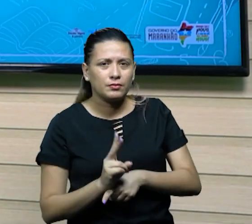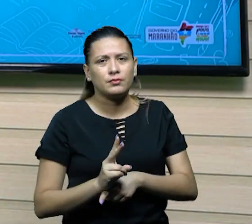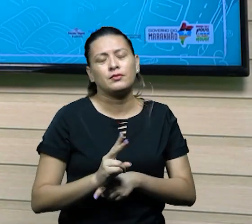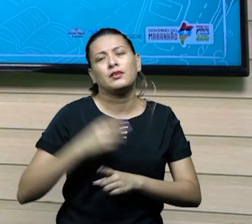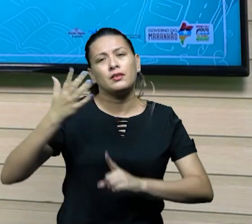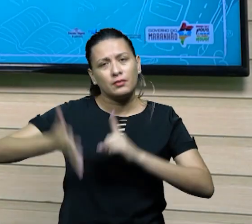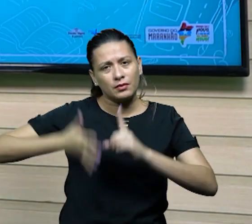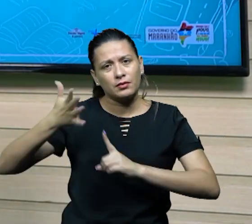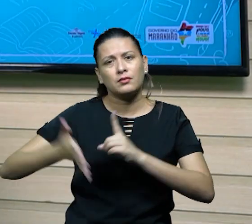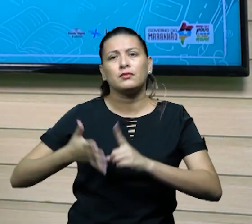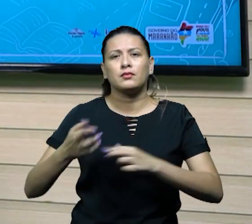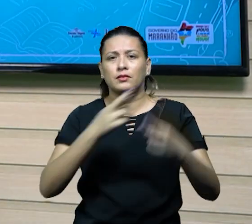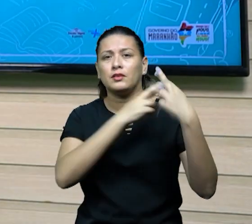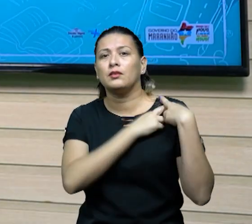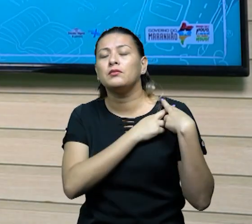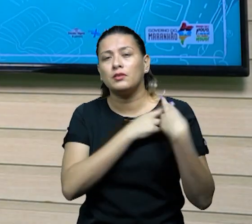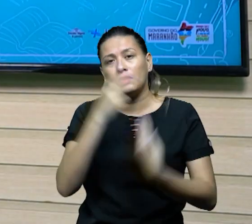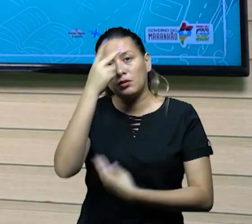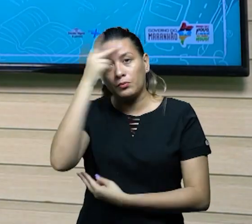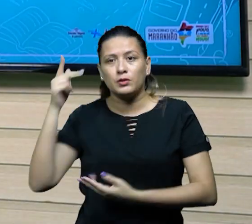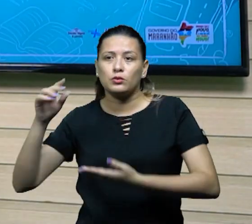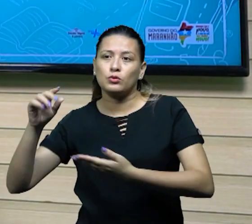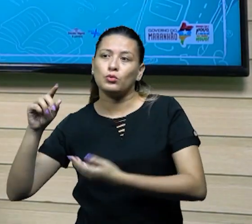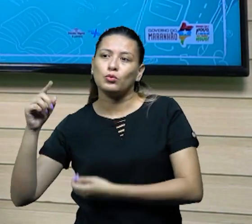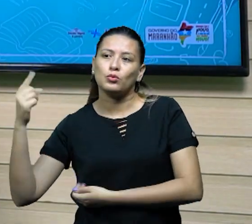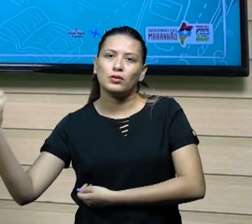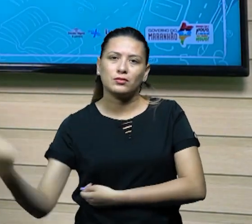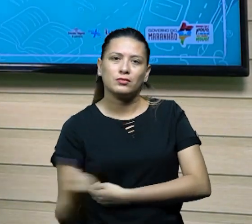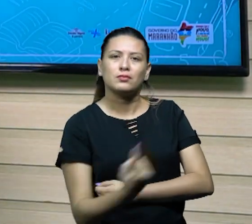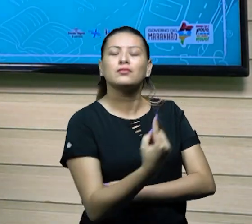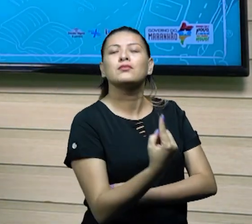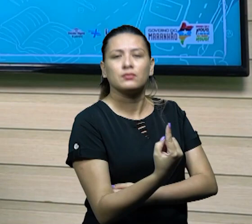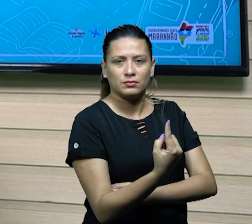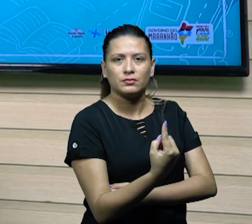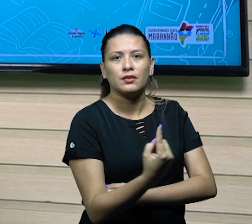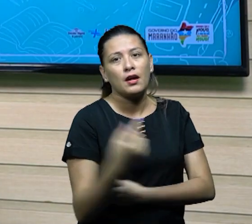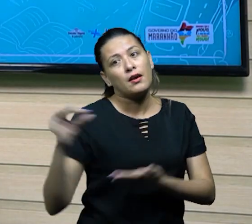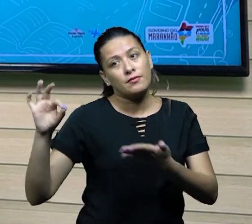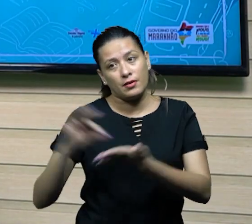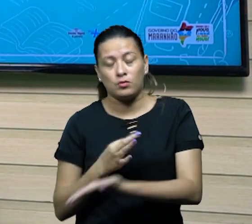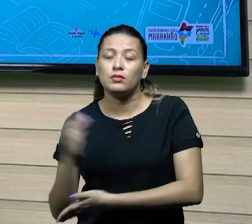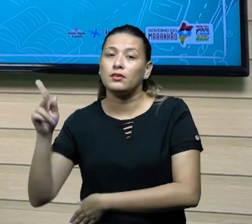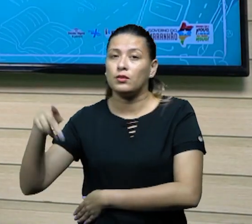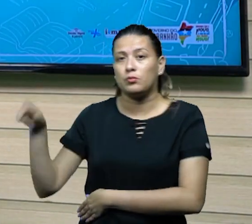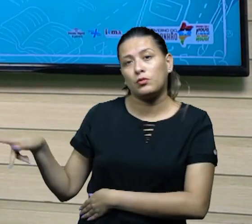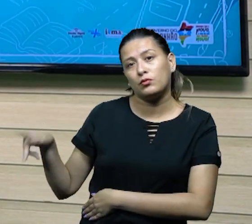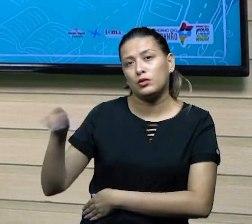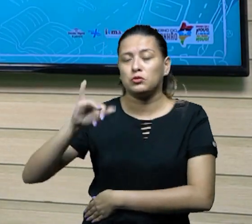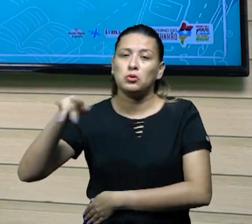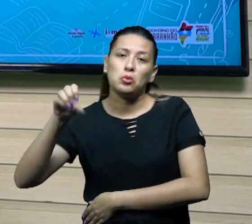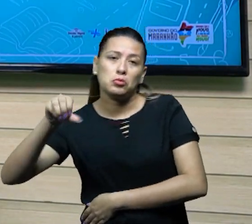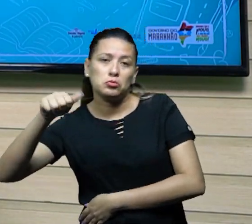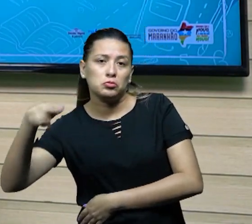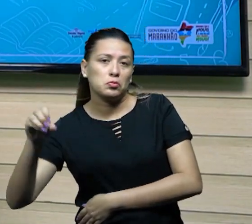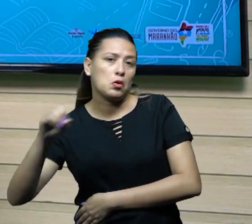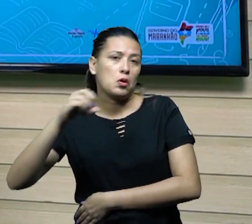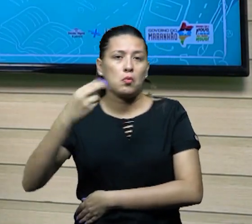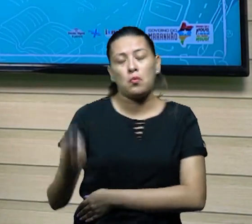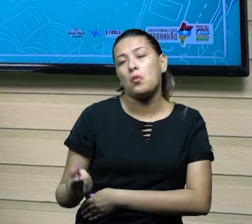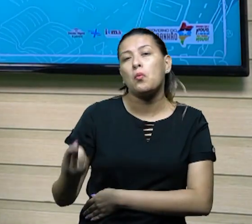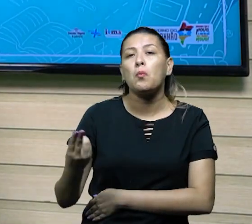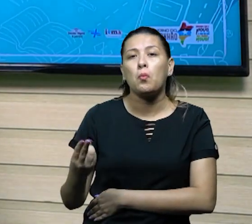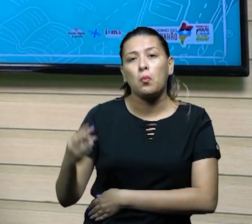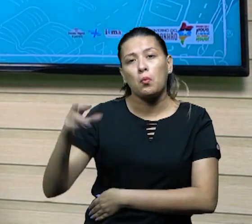ambiente físico? Não, é fora no sentido que quem vai monitorar, quem vai ser responsável, normalmente são consultores externos. Aí sim,